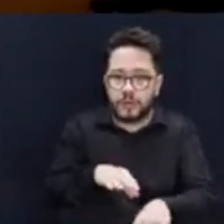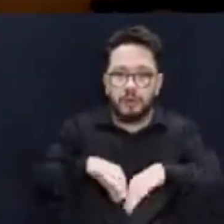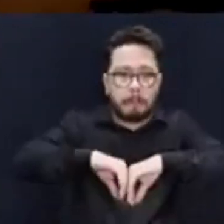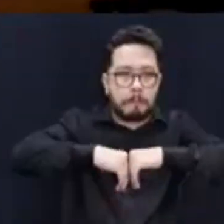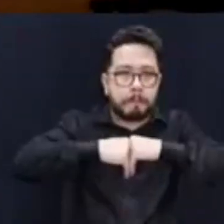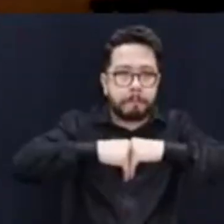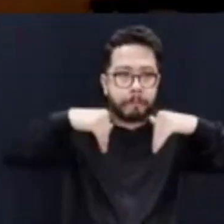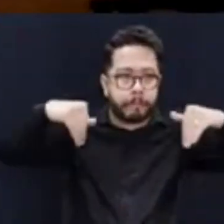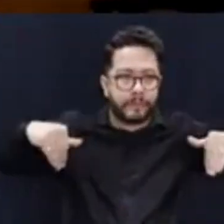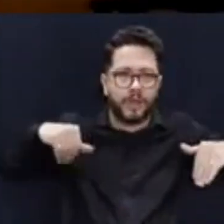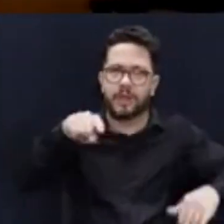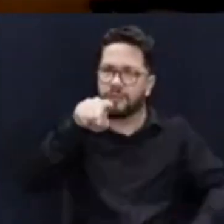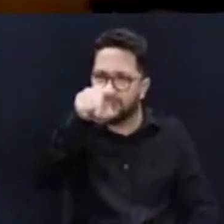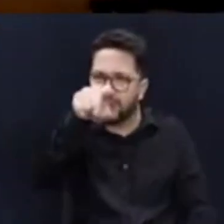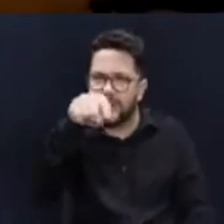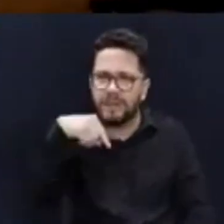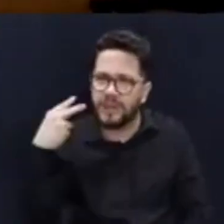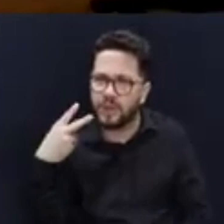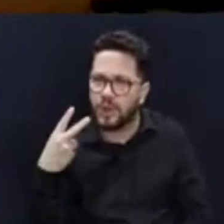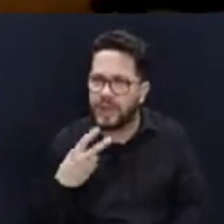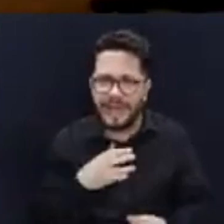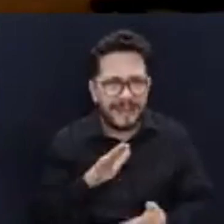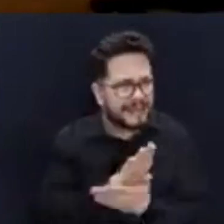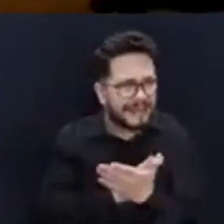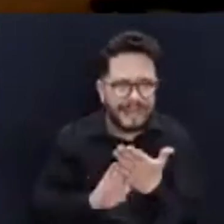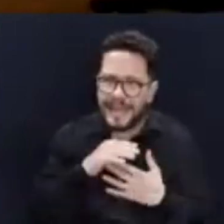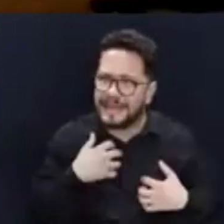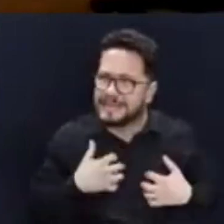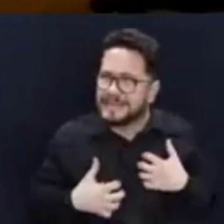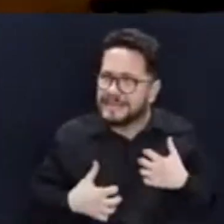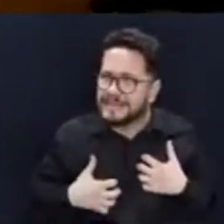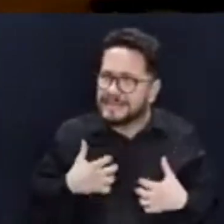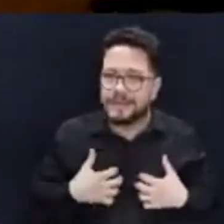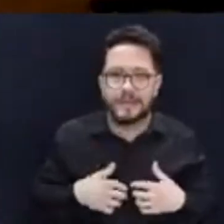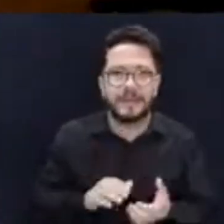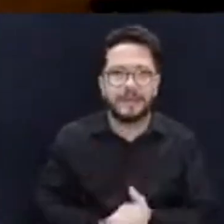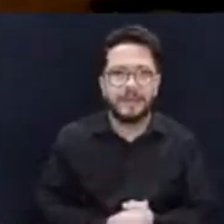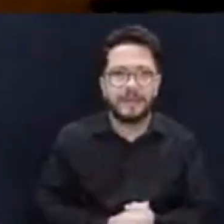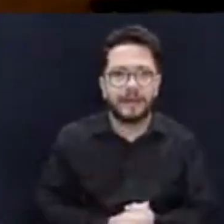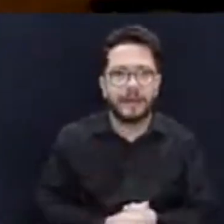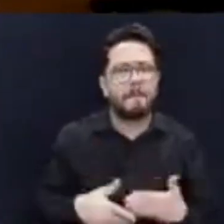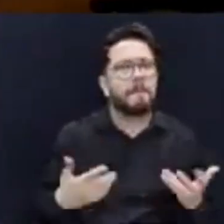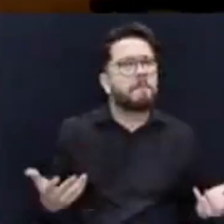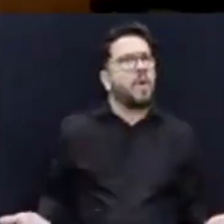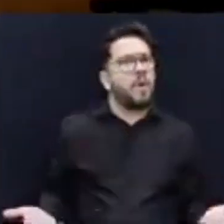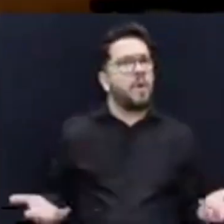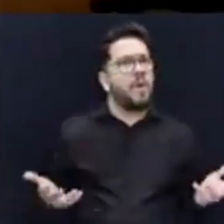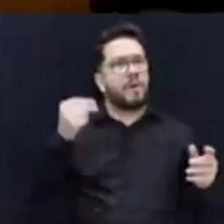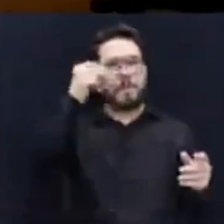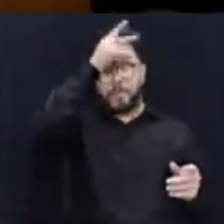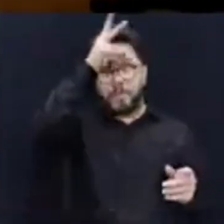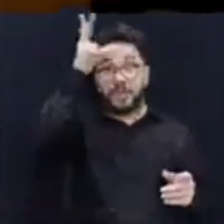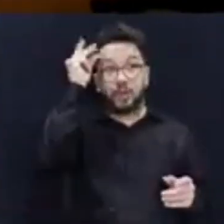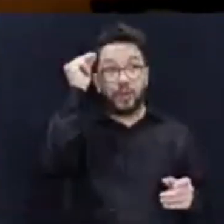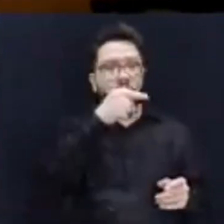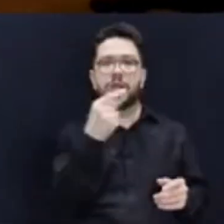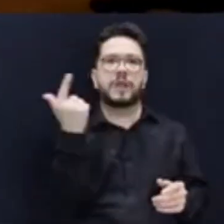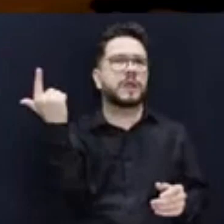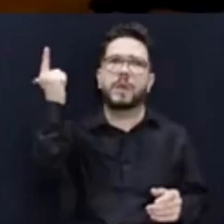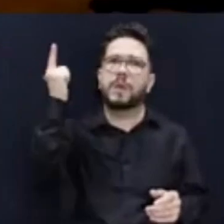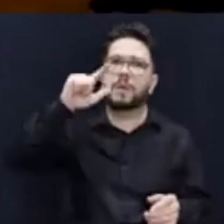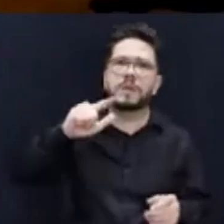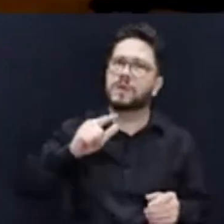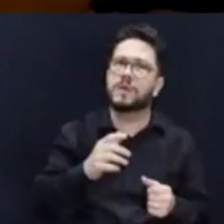e o que fez a prefeitura de Curitiba neste último ano que não foi capaz percebo de devolver a aula com